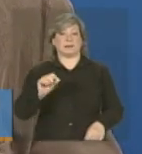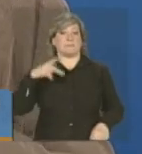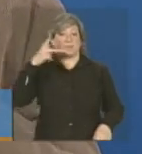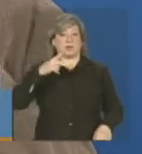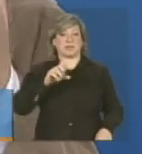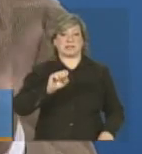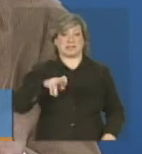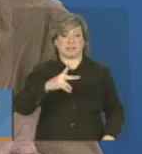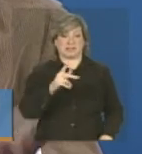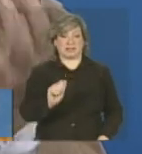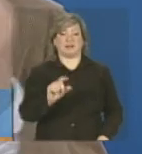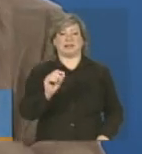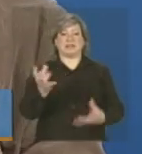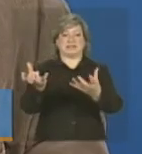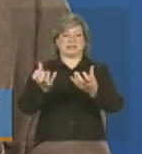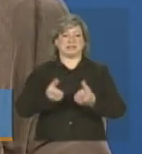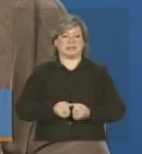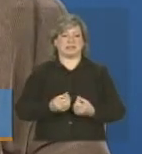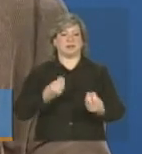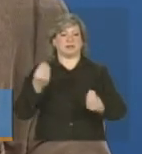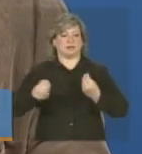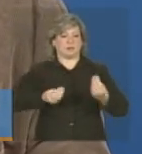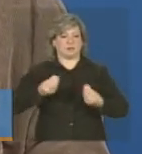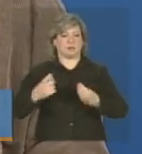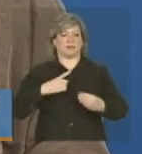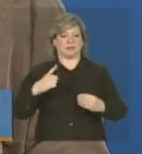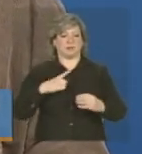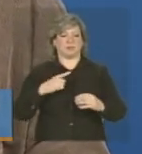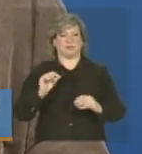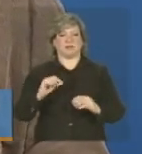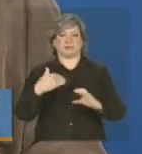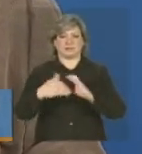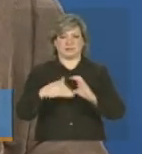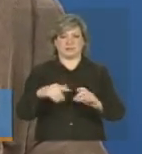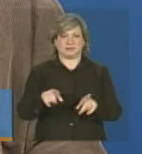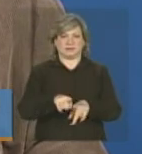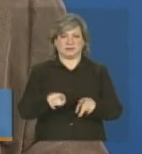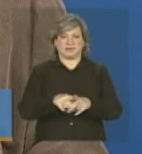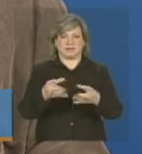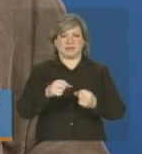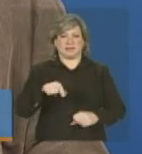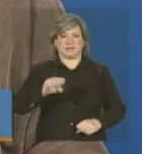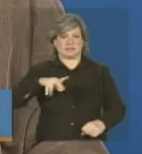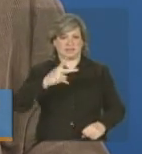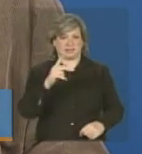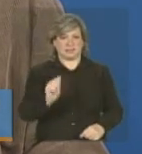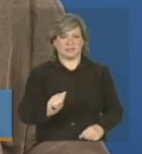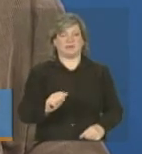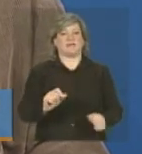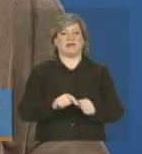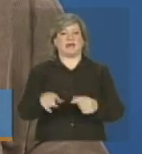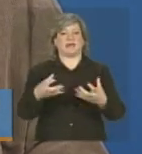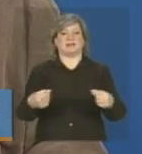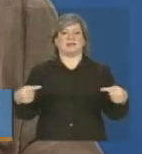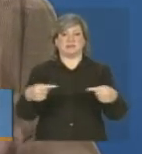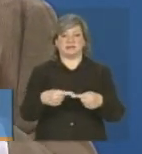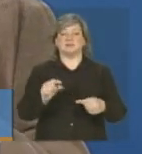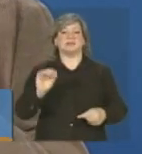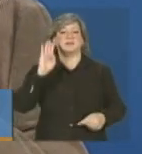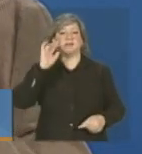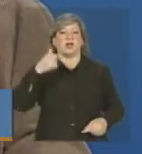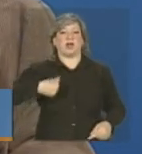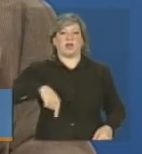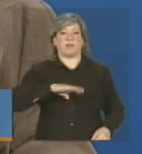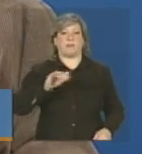ao recebimento do e-mail com o novo login e senha para que se possa fazer adesão a essa nova política, ela está intimamente ligada à nossa